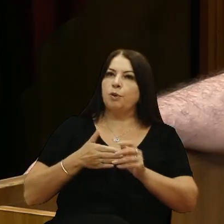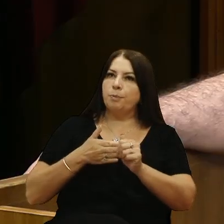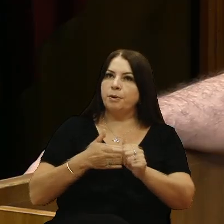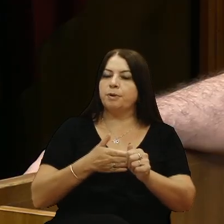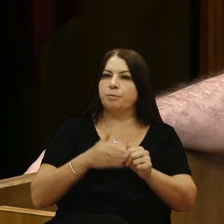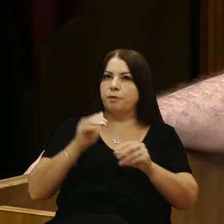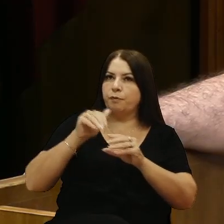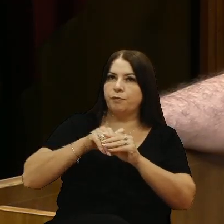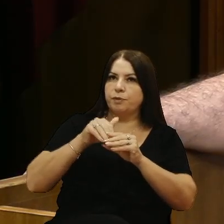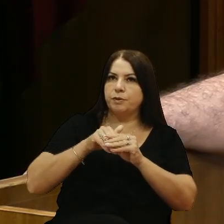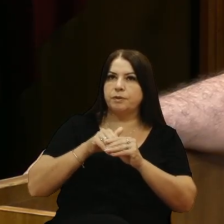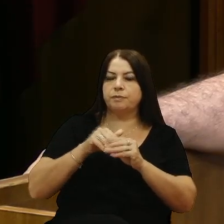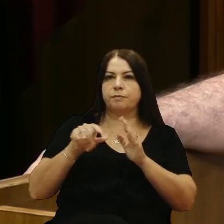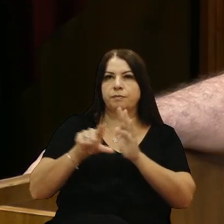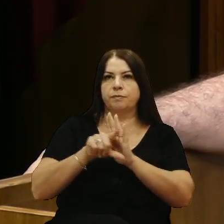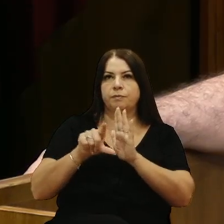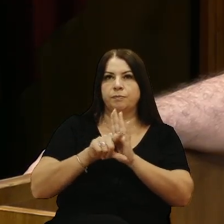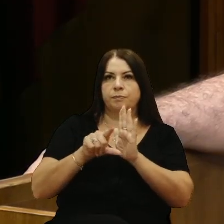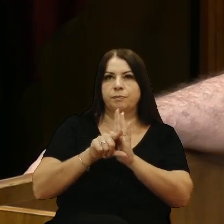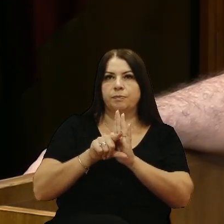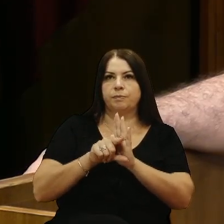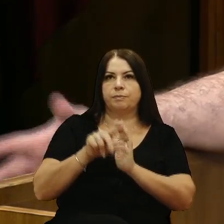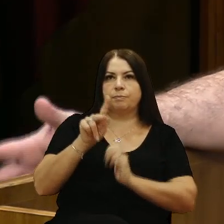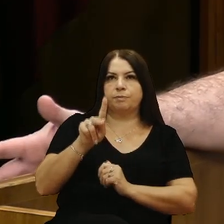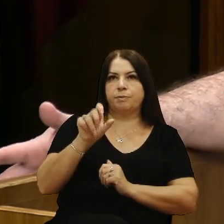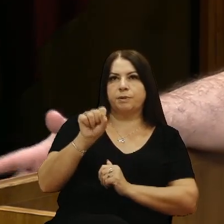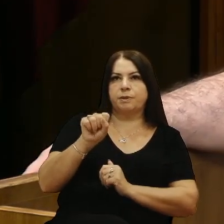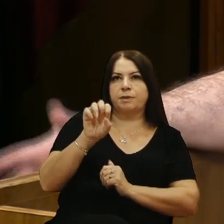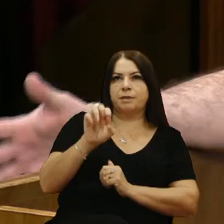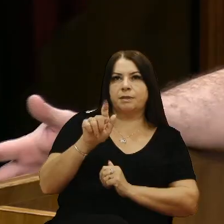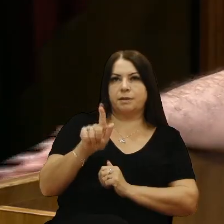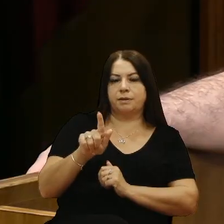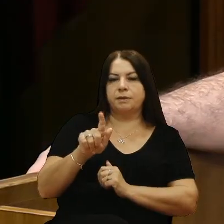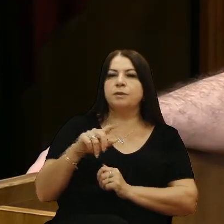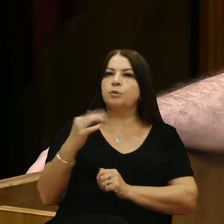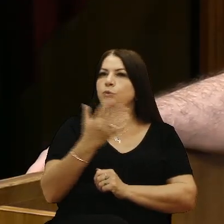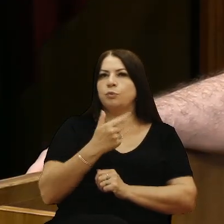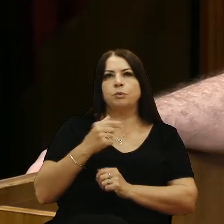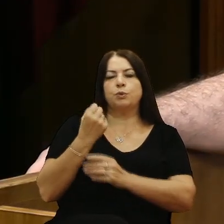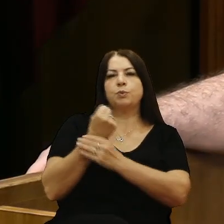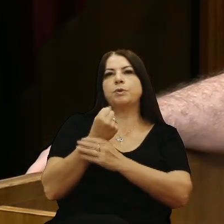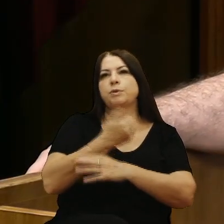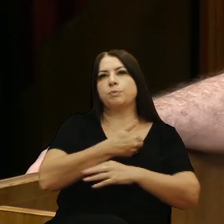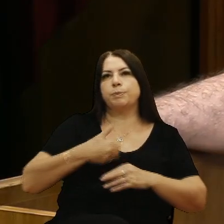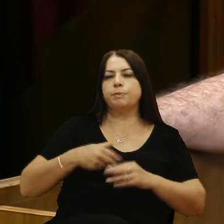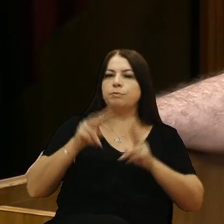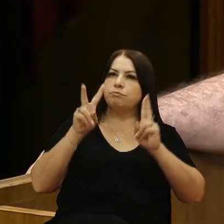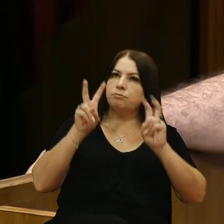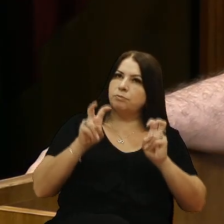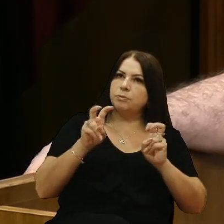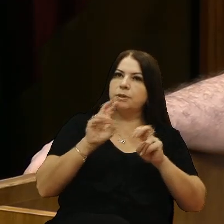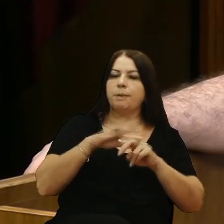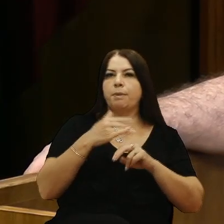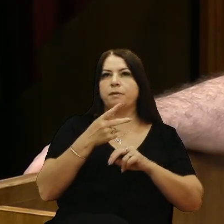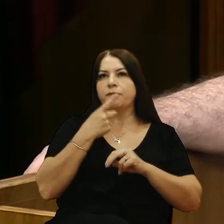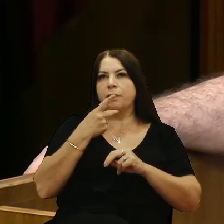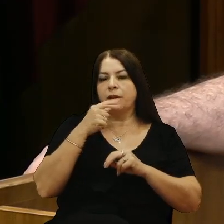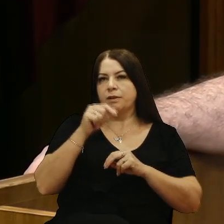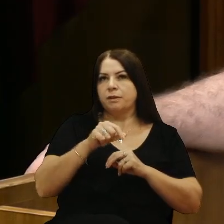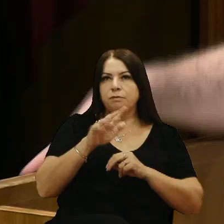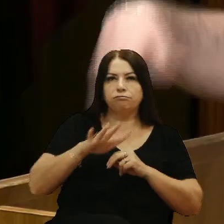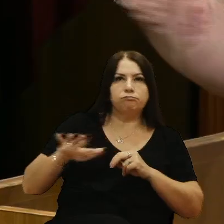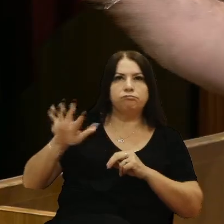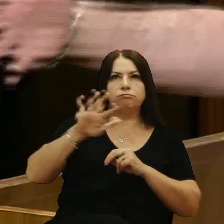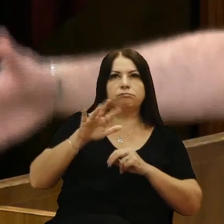a votação da lei do PSEG, porque a segurança pública, todos já sabem, é um dos temas mais comentados a nível